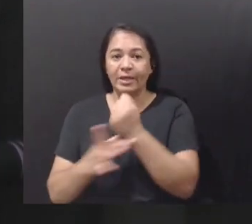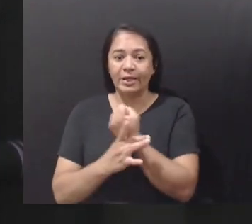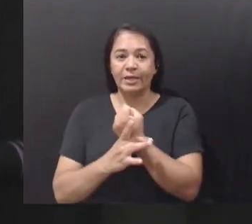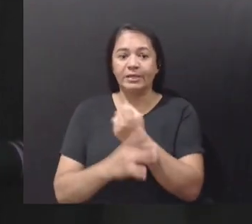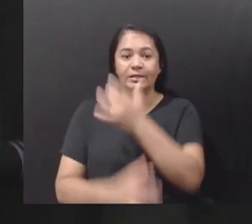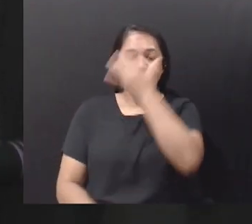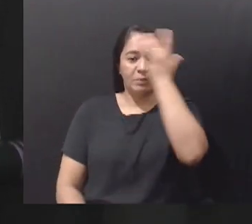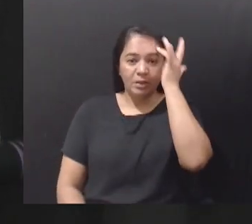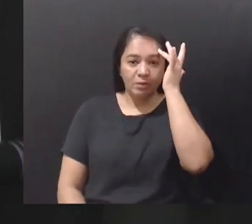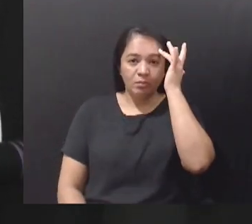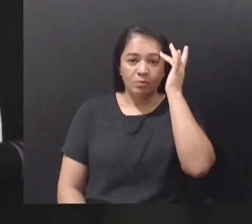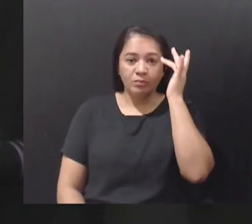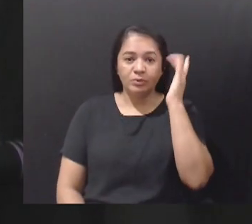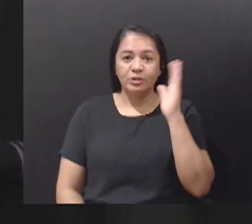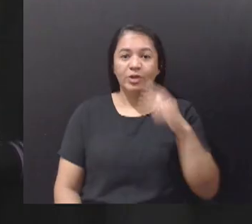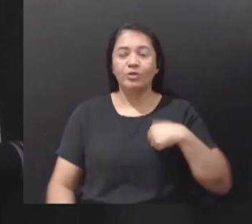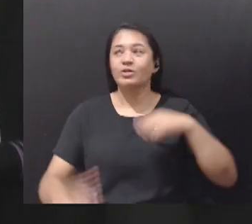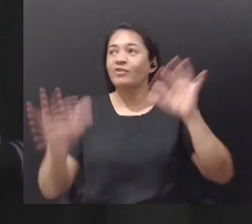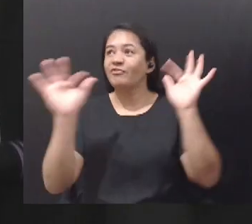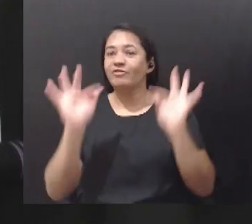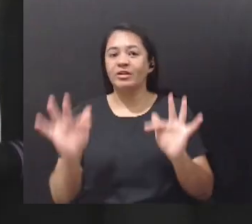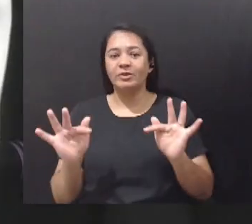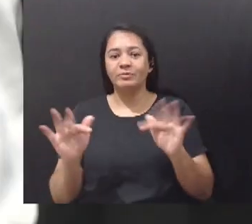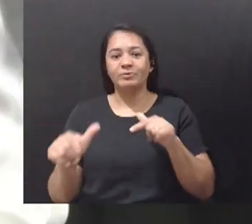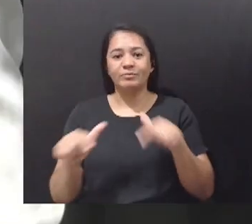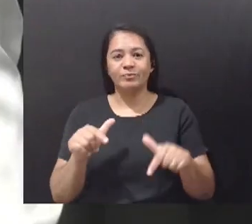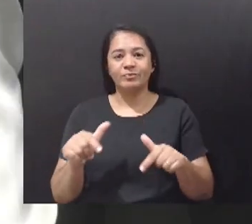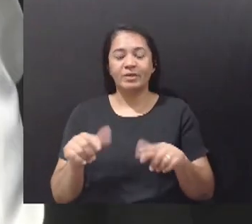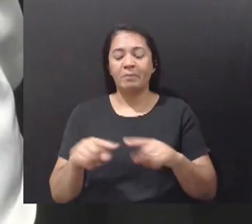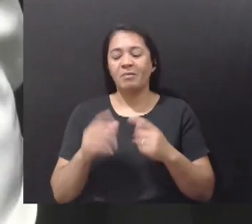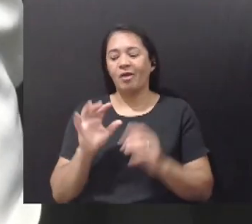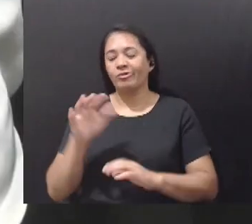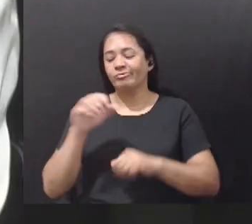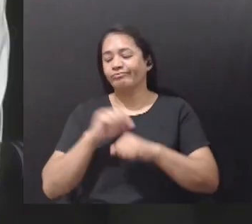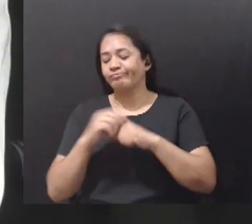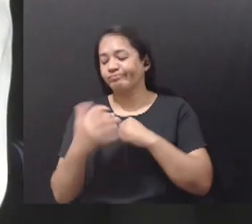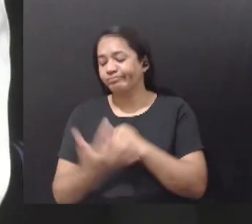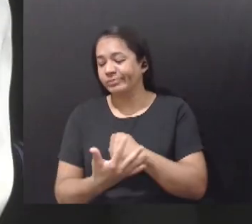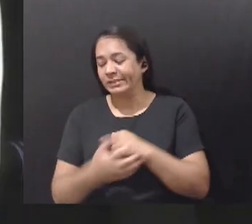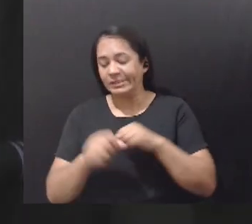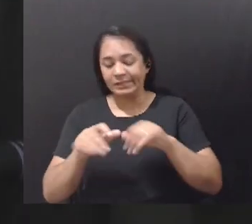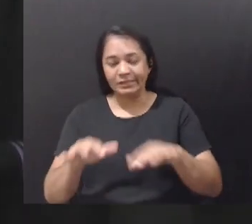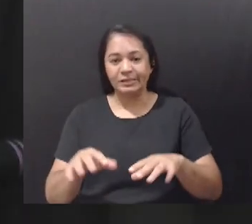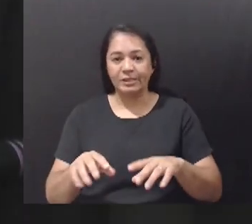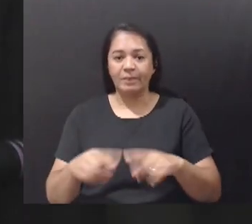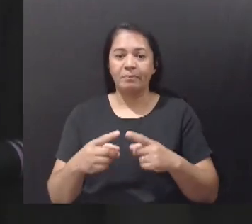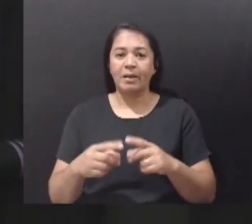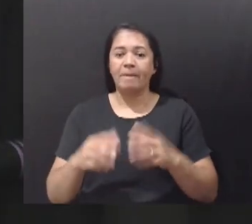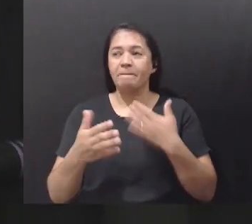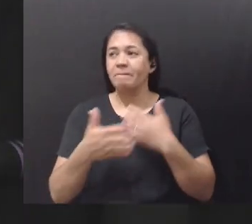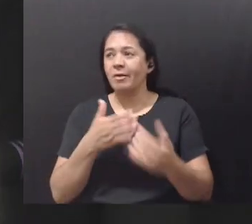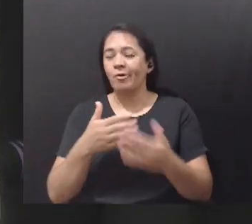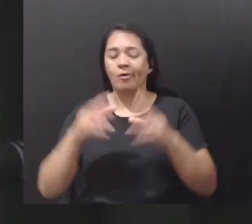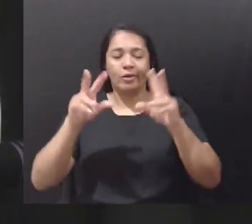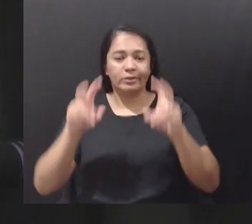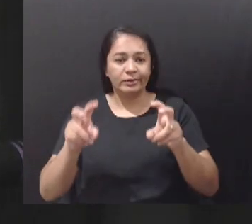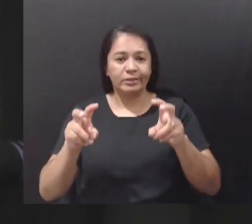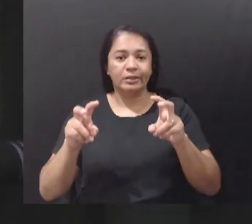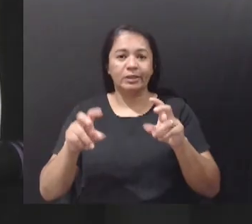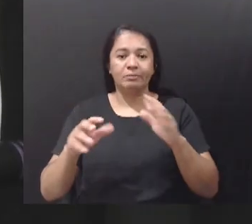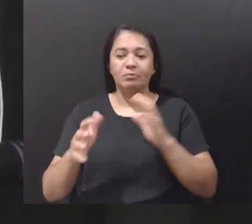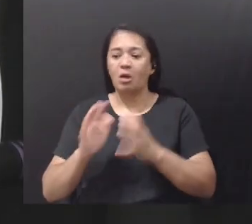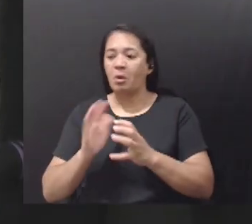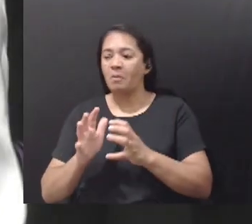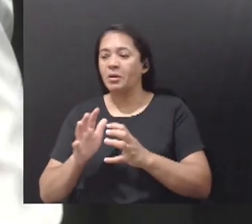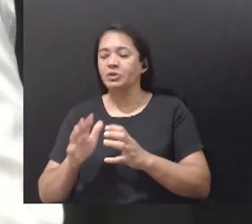Eu já estava feliz da vida com o trabalho. Aí veio a pandemia. Sim. E aí a pandemia serve para qualquer tema, serve para qualquer partido político, serve para